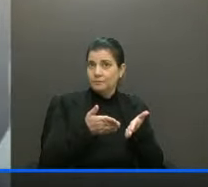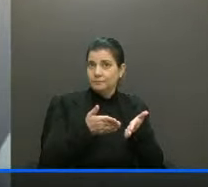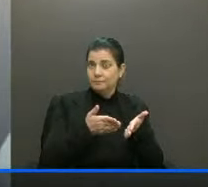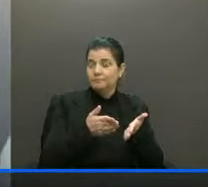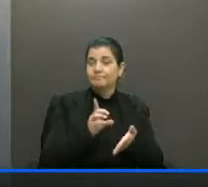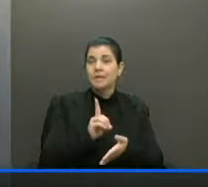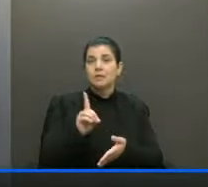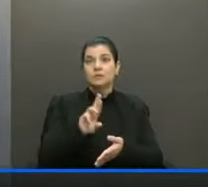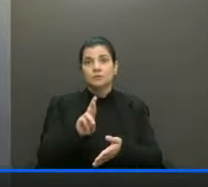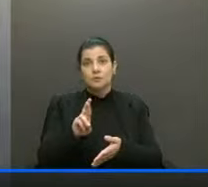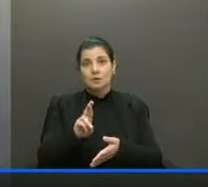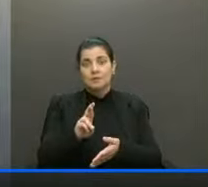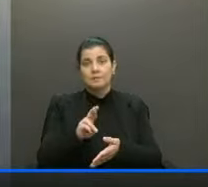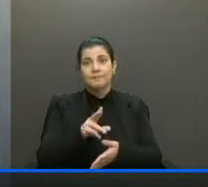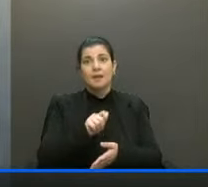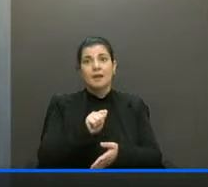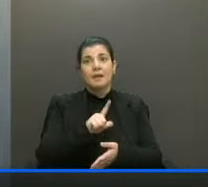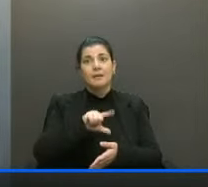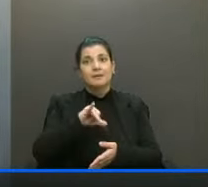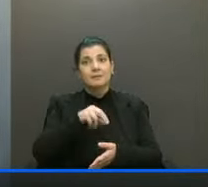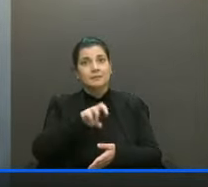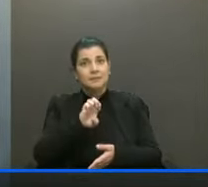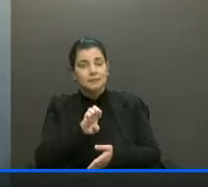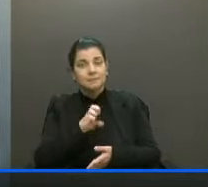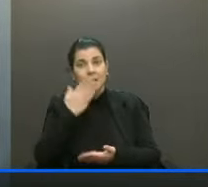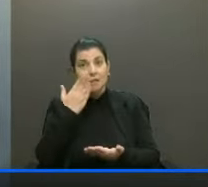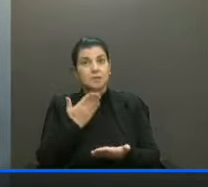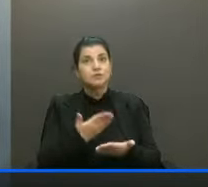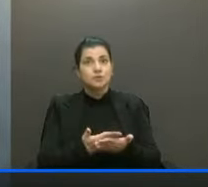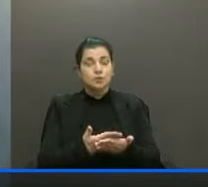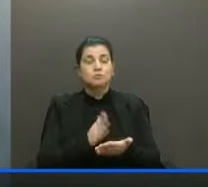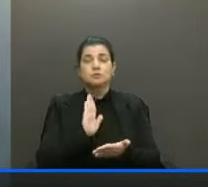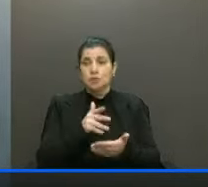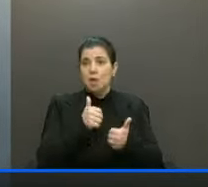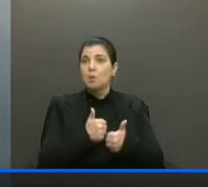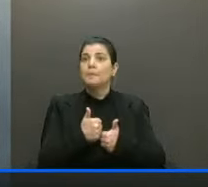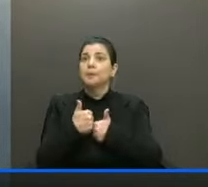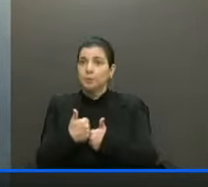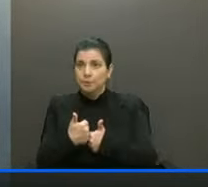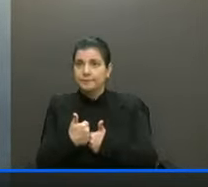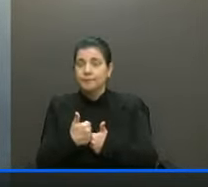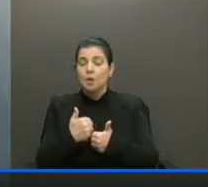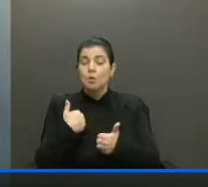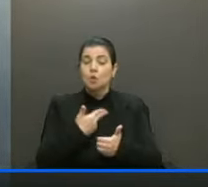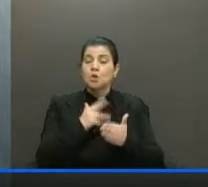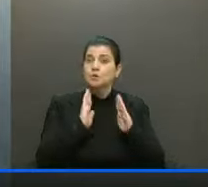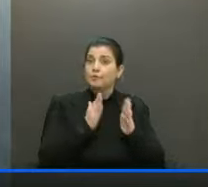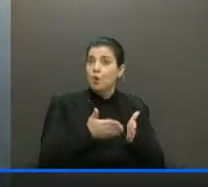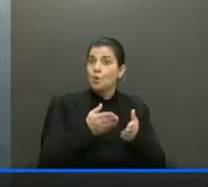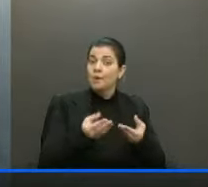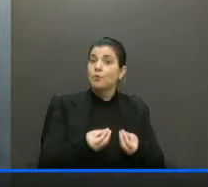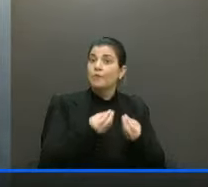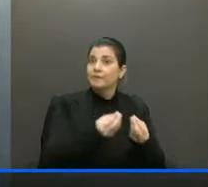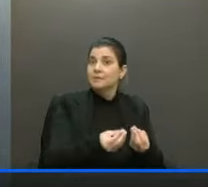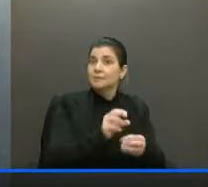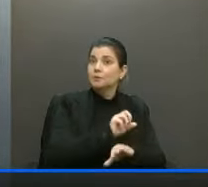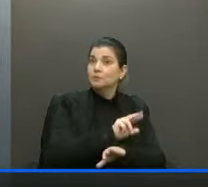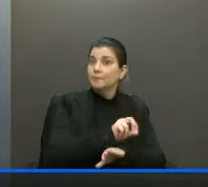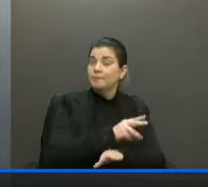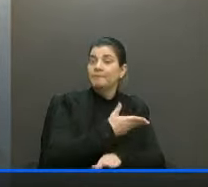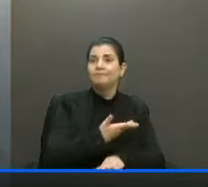Defensoria, acredito que no pouco tempo que esteja, já tenha acompanhado, o nosso foco é no oferecimento da